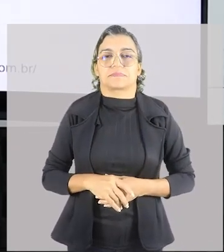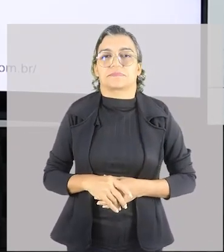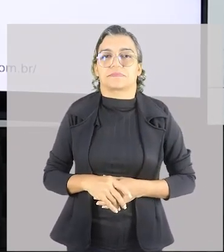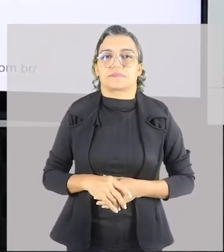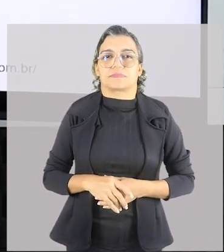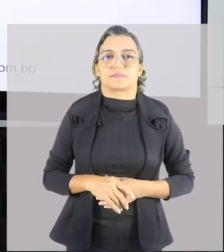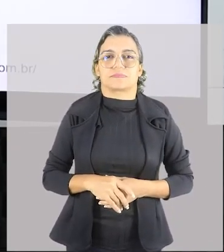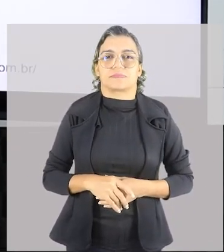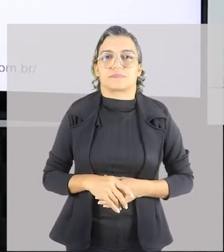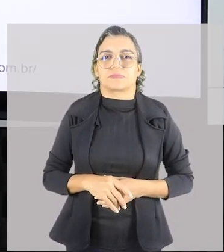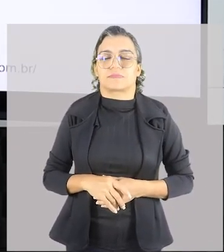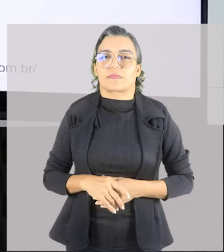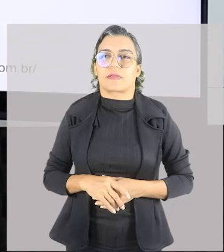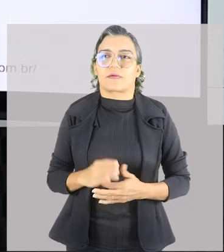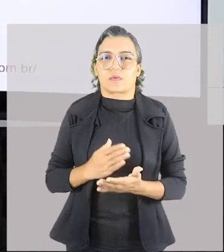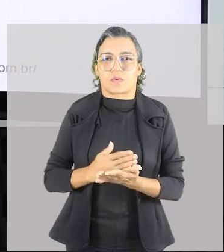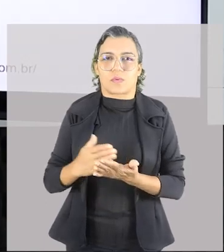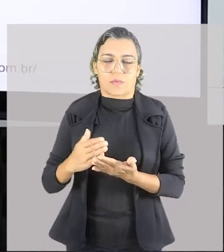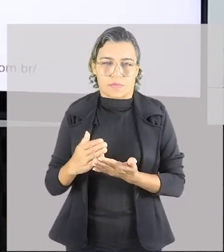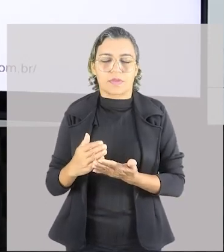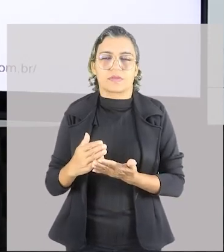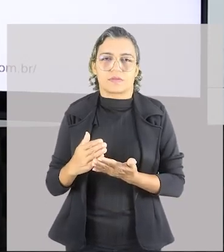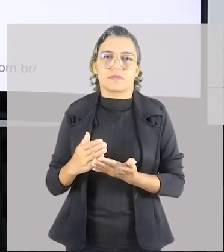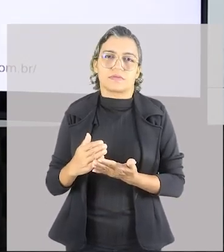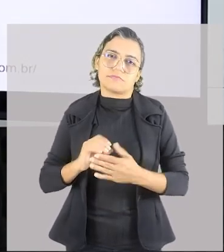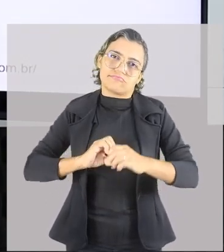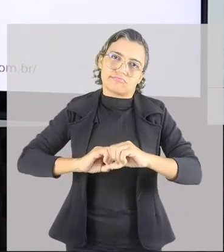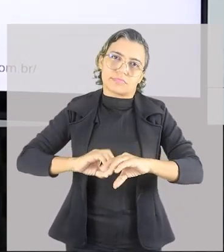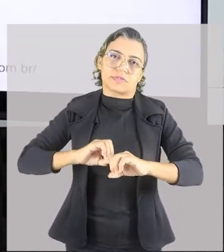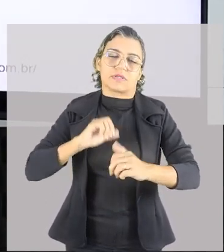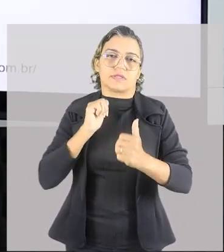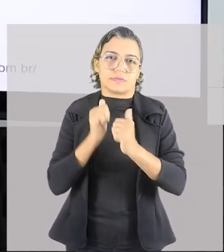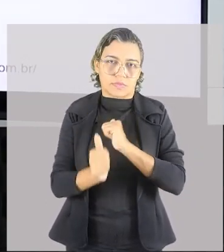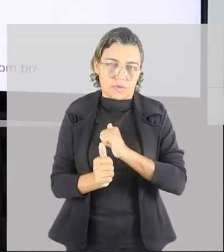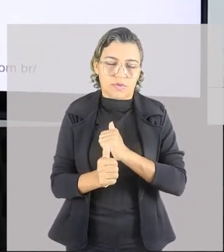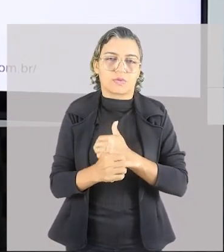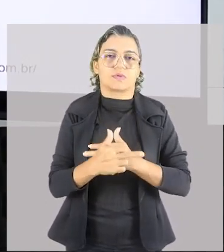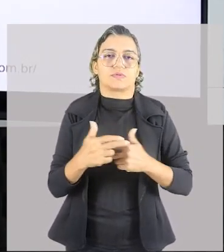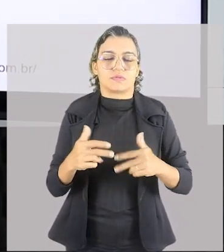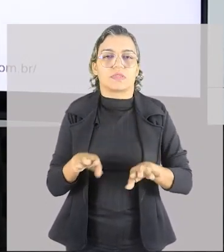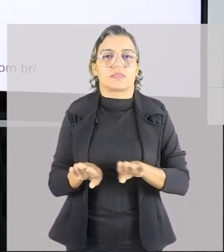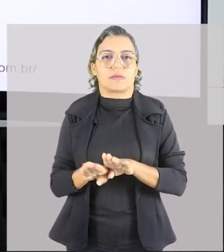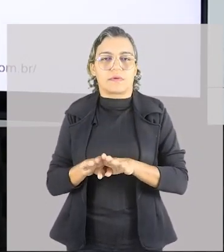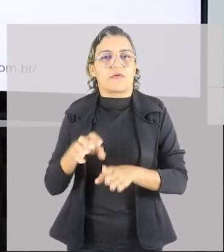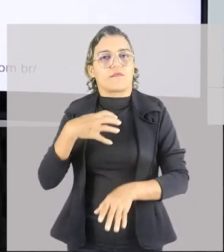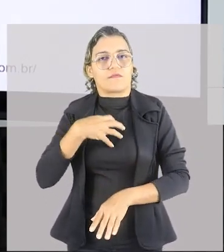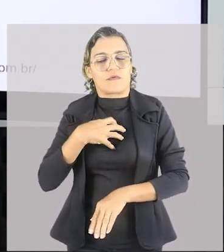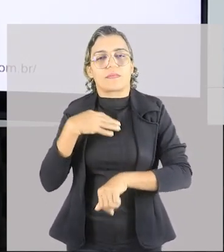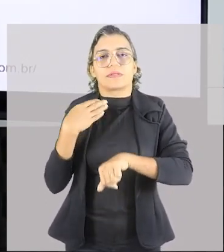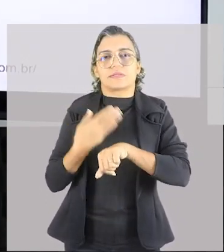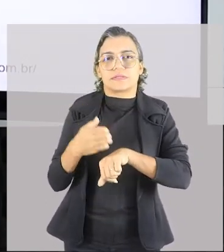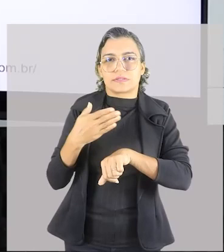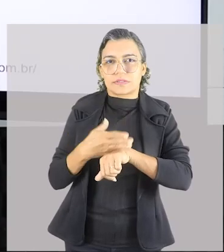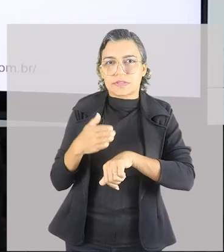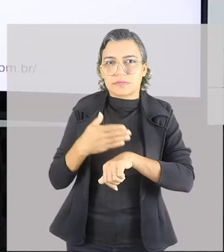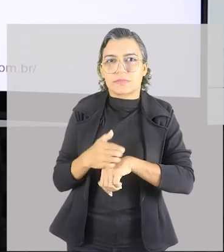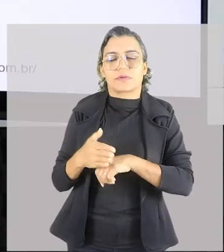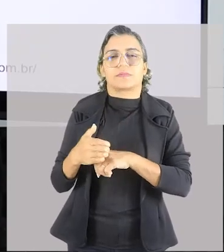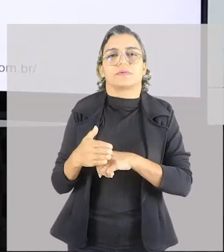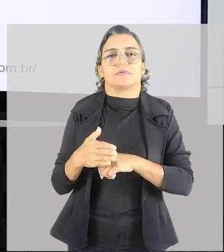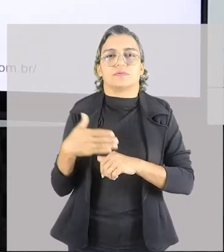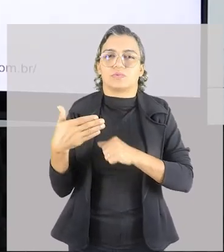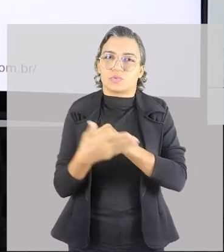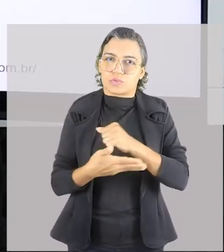como forma de iniciação de um esporte, como forma de treinamento dos